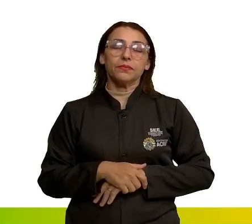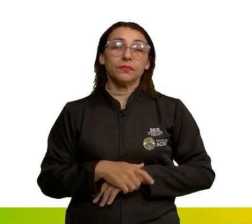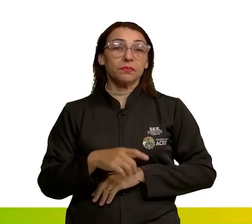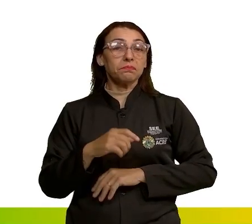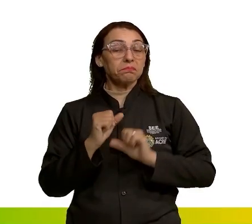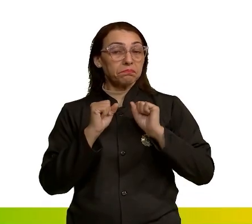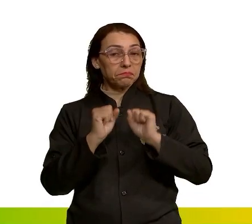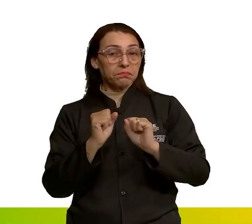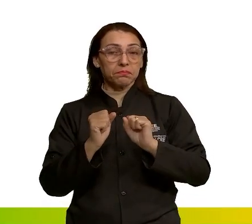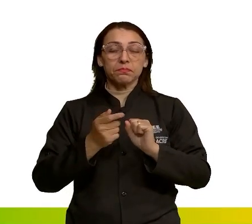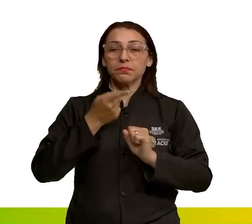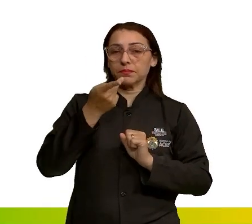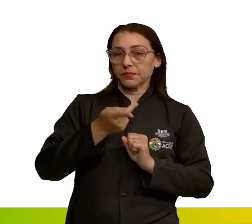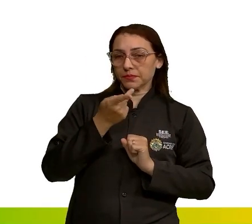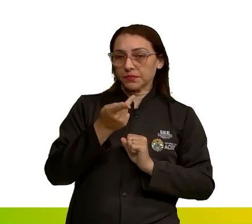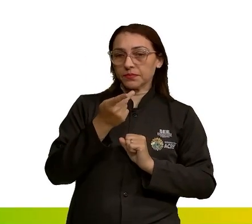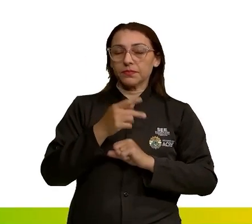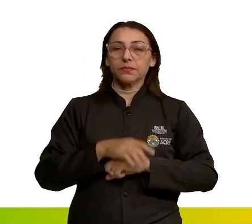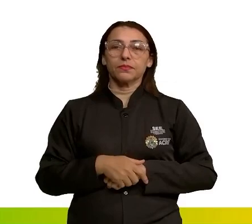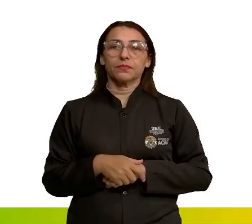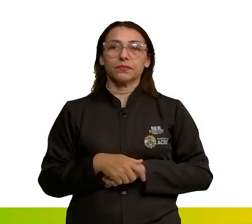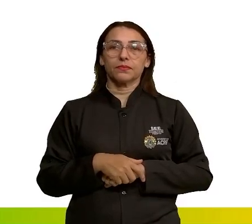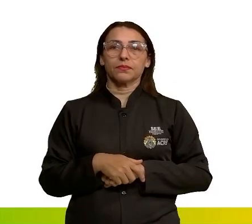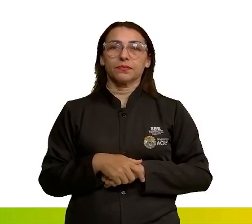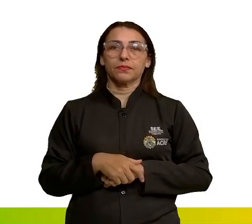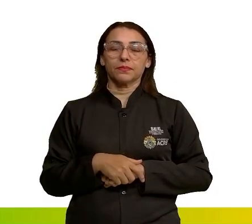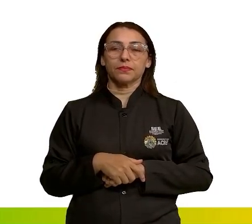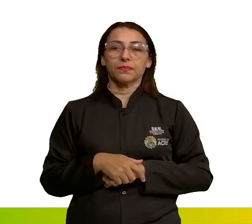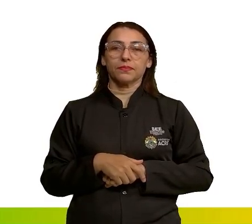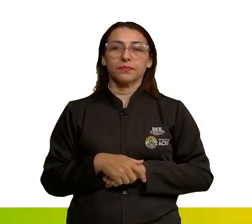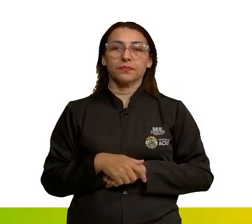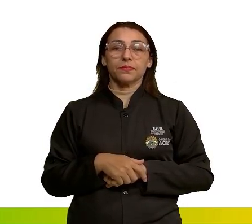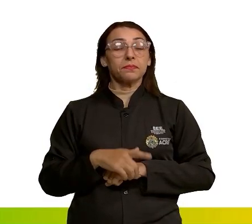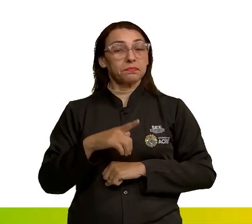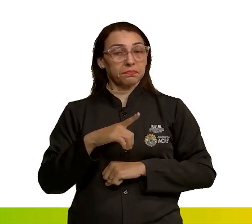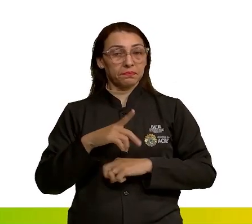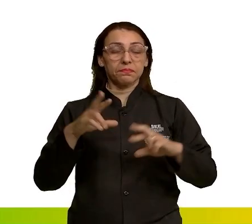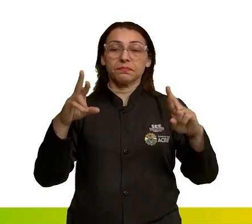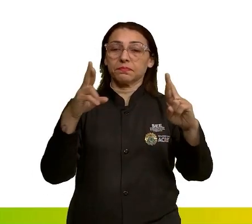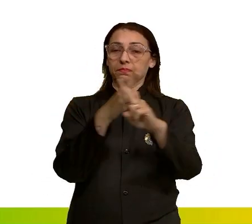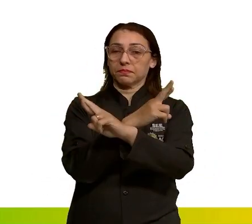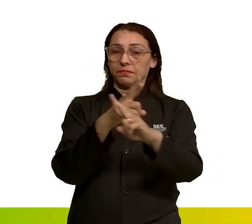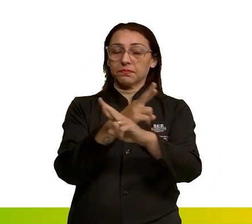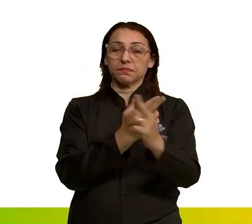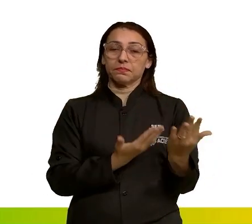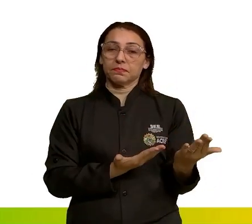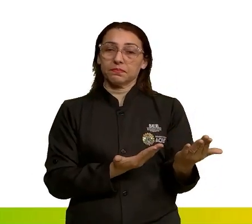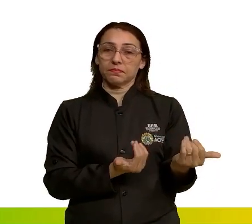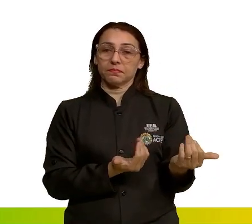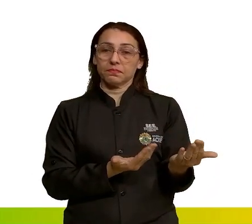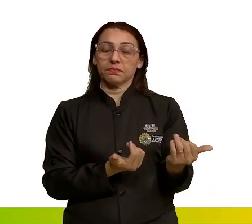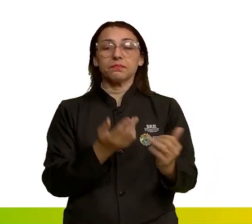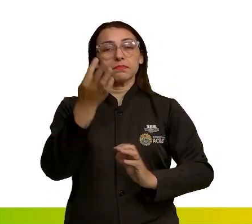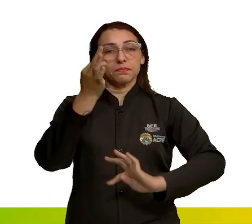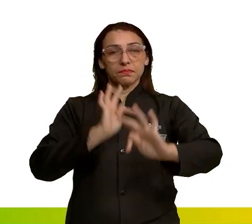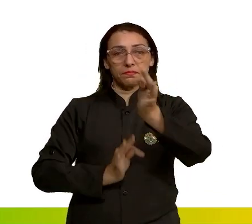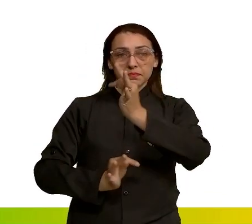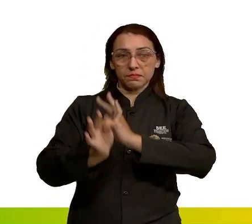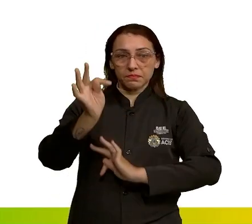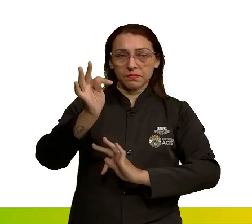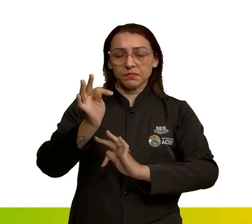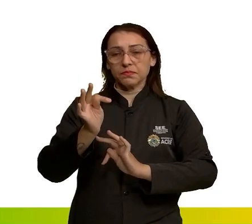nós podemos falar o seguinte: há uma relação entre juventude e